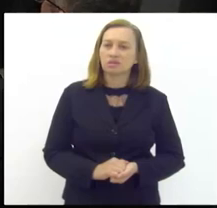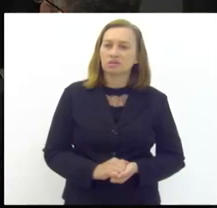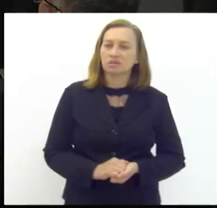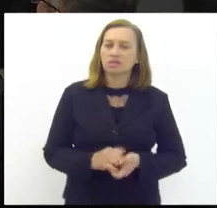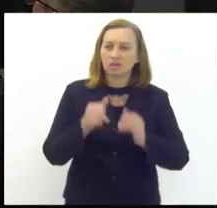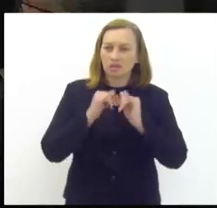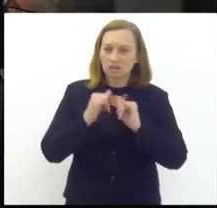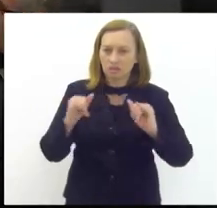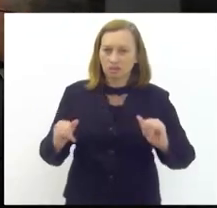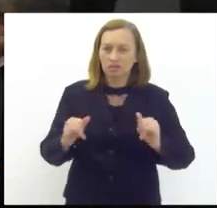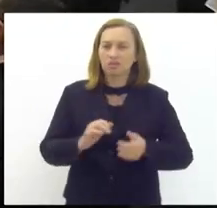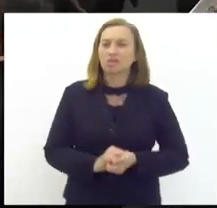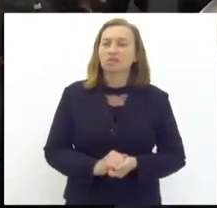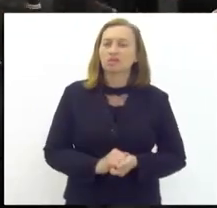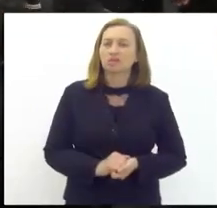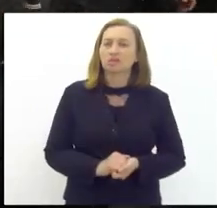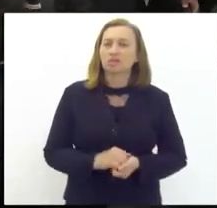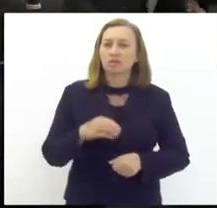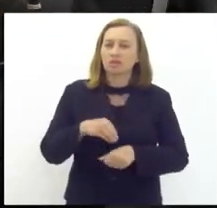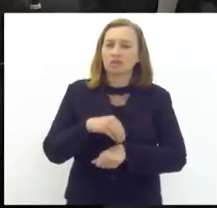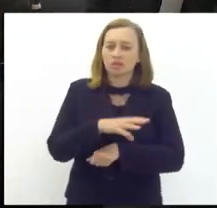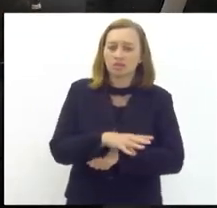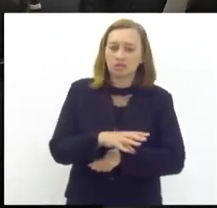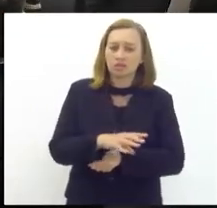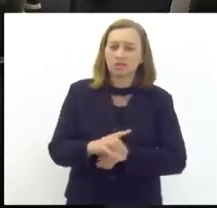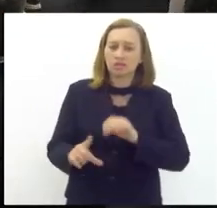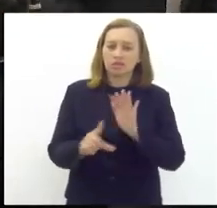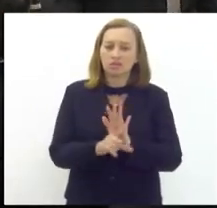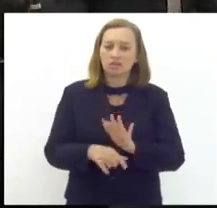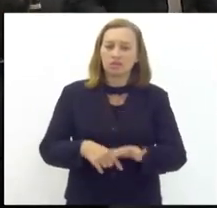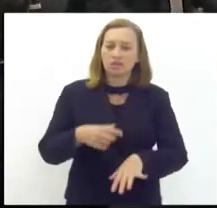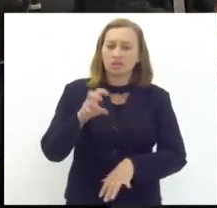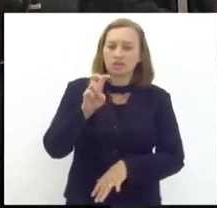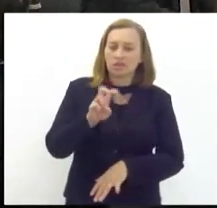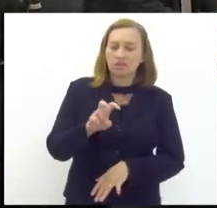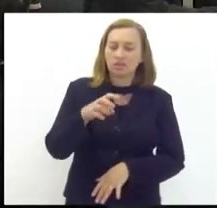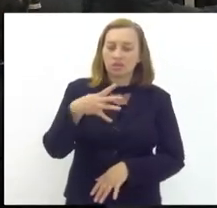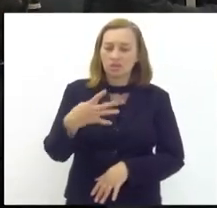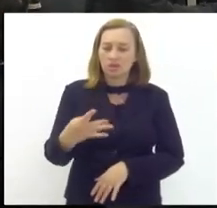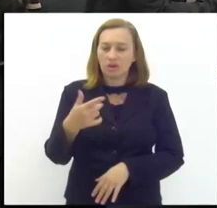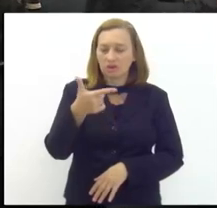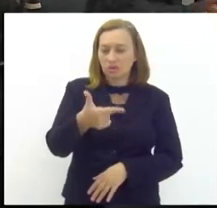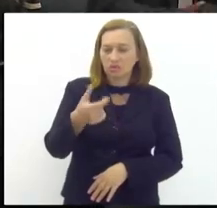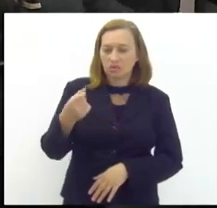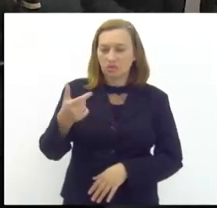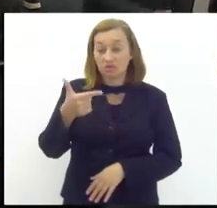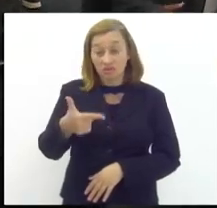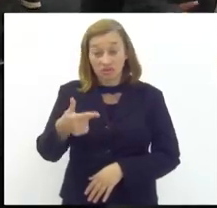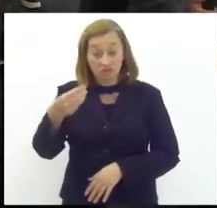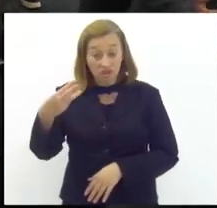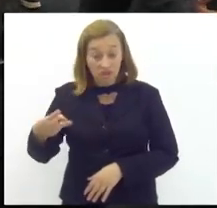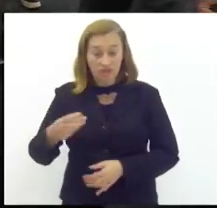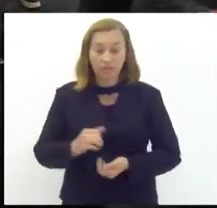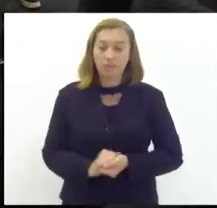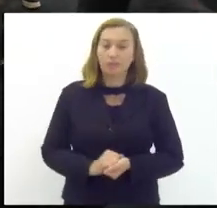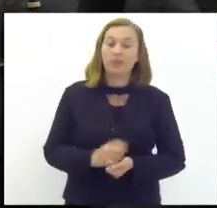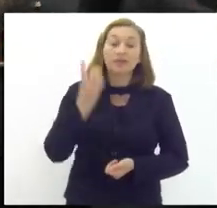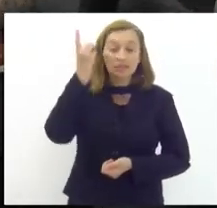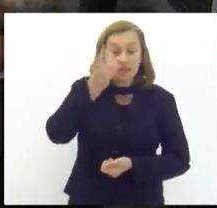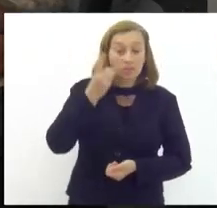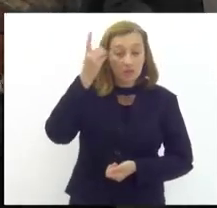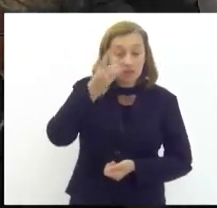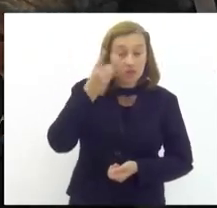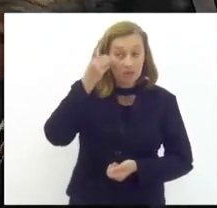anuncio indicação Legislativa número 54 2023 de autoria